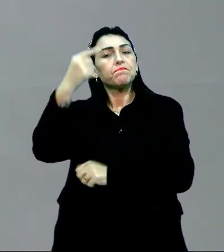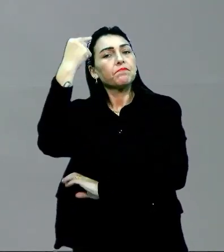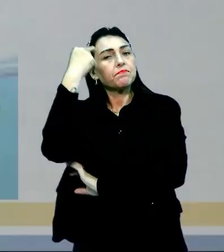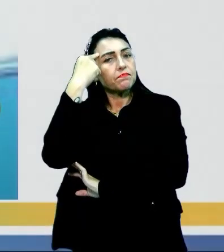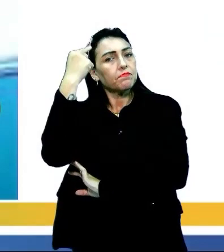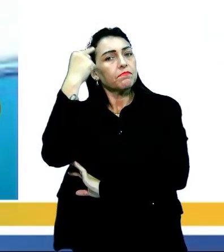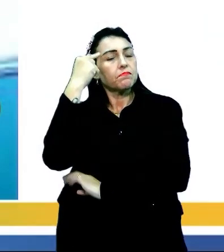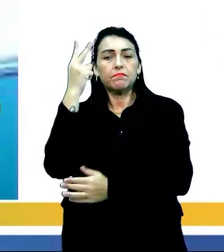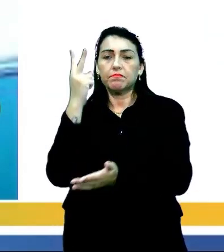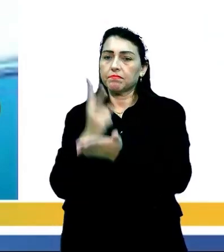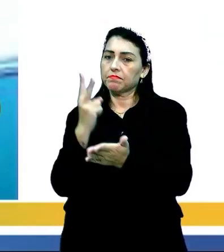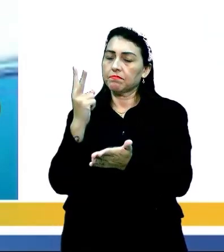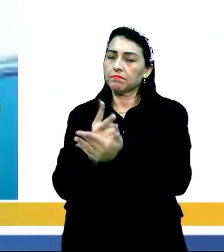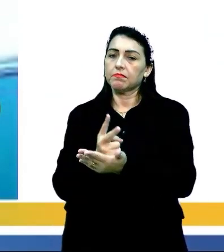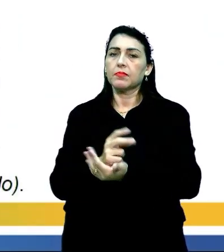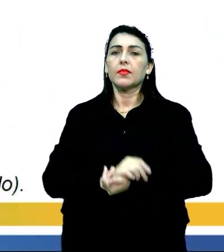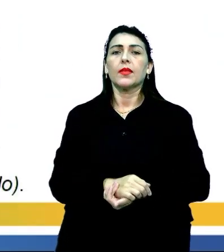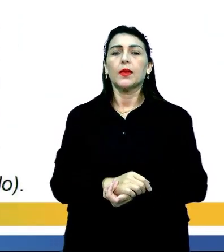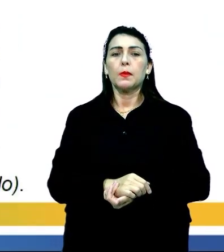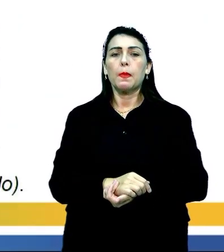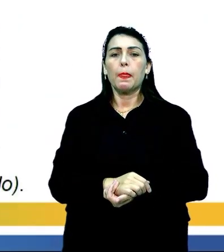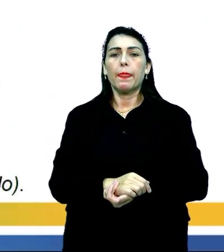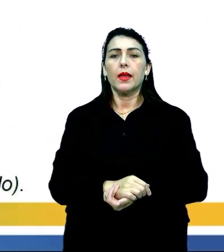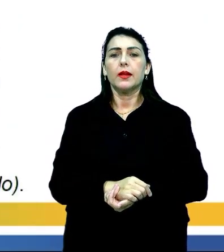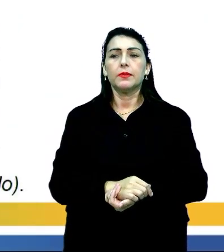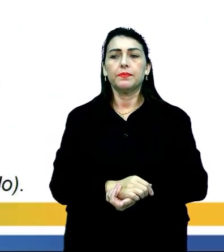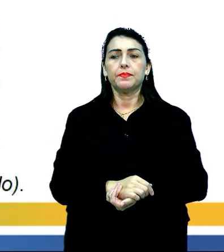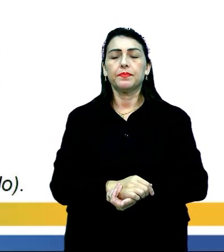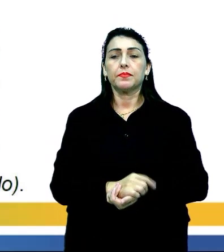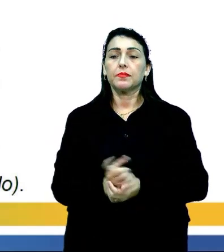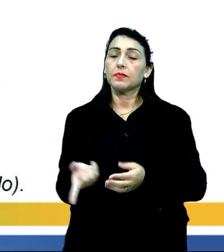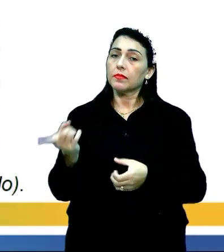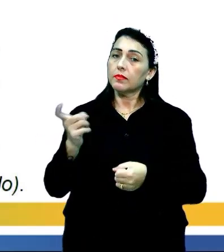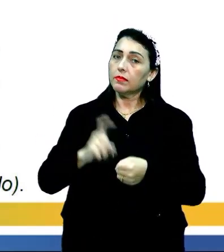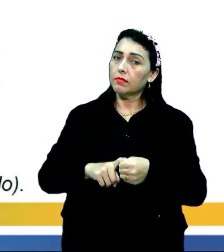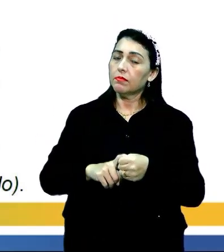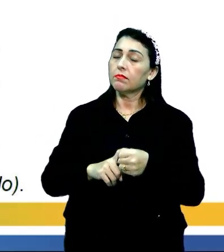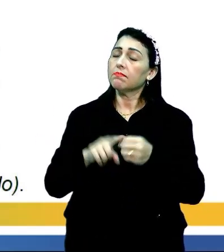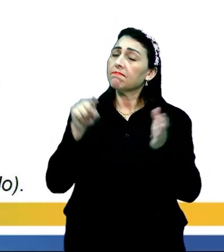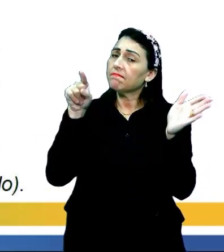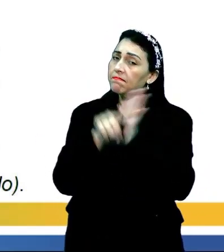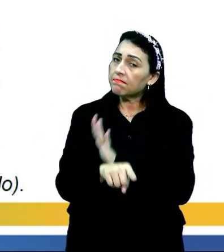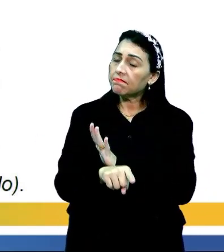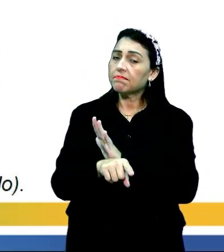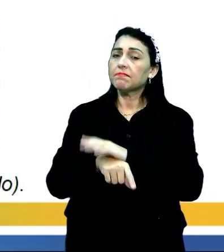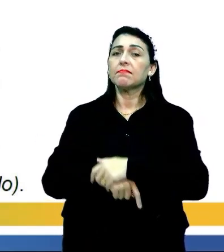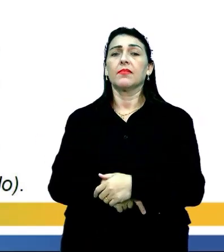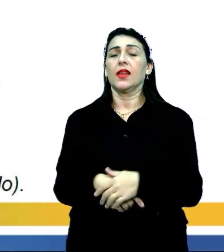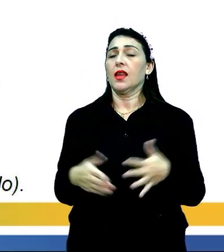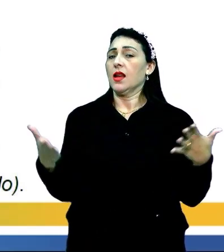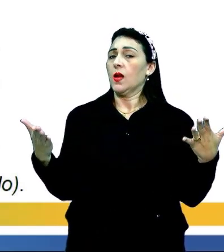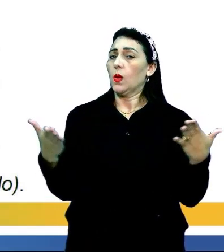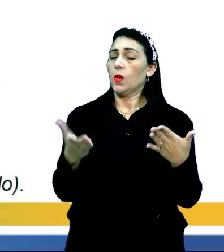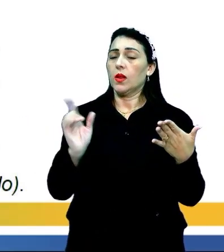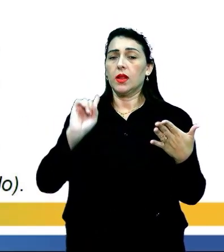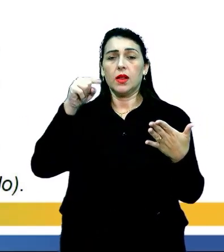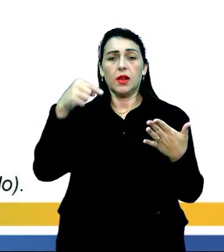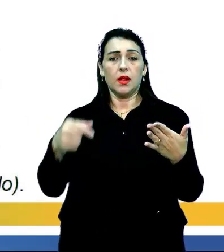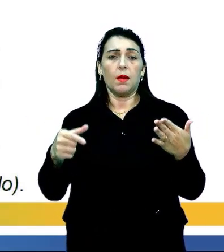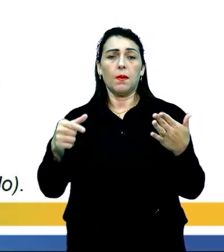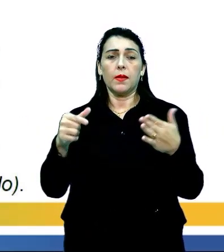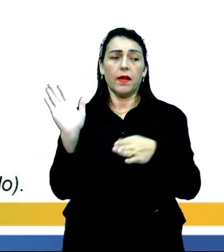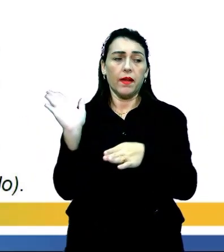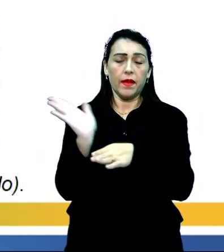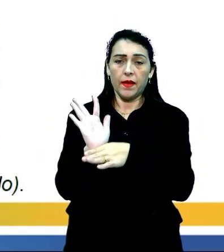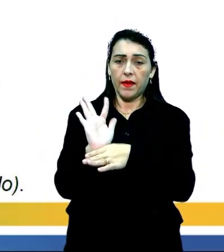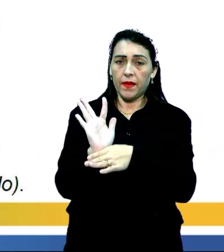sempre nesse sentido então voltando para questão né agora depois de ter assistido o vídeo